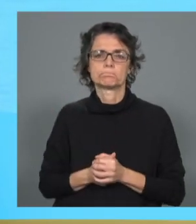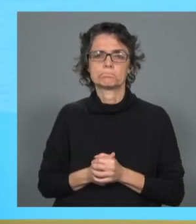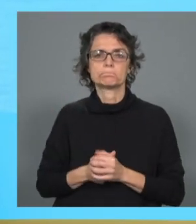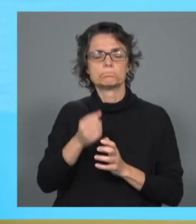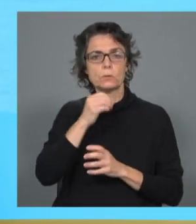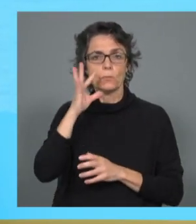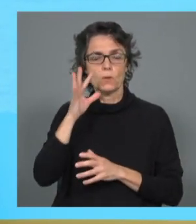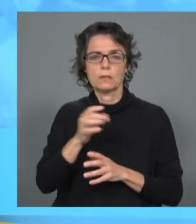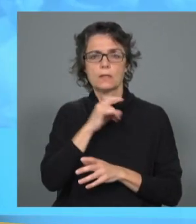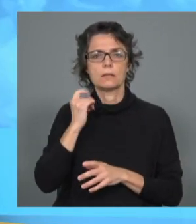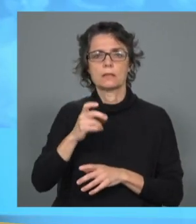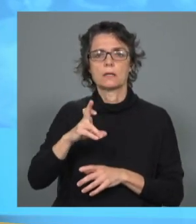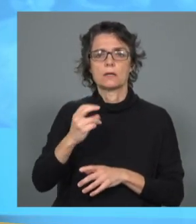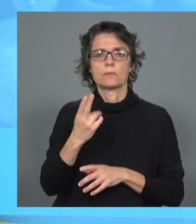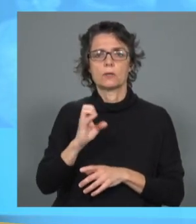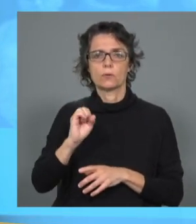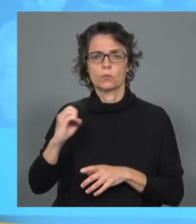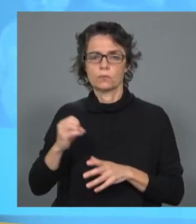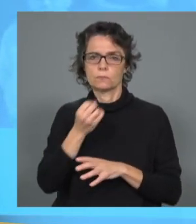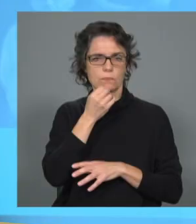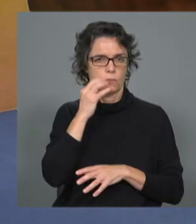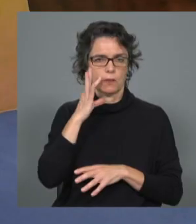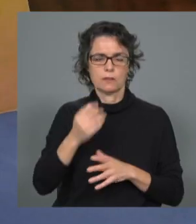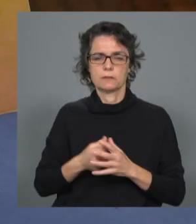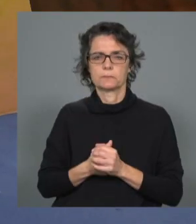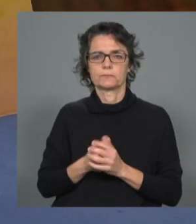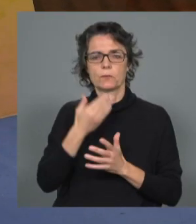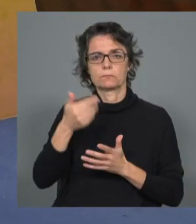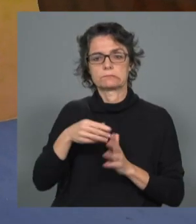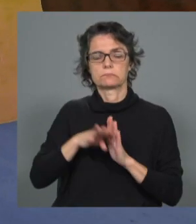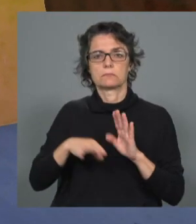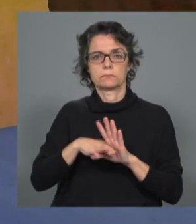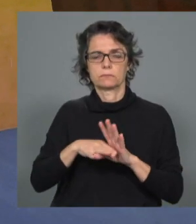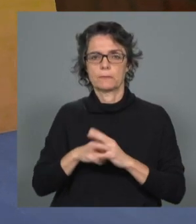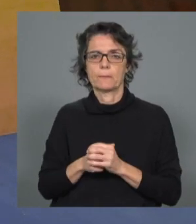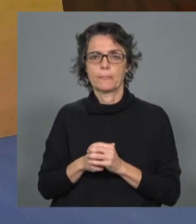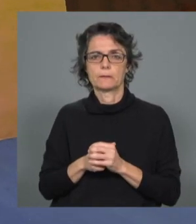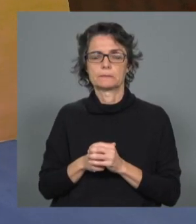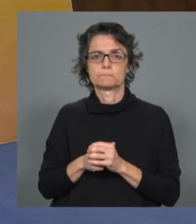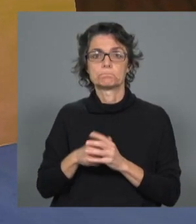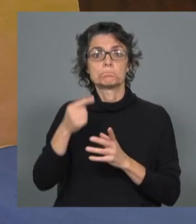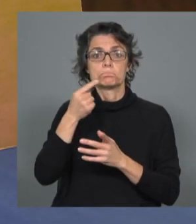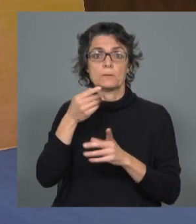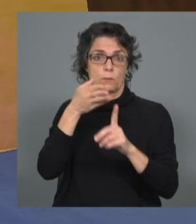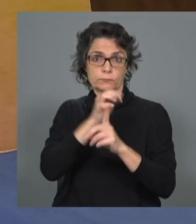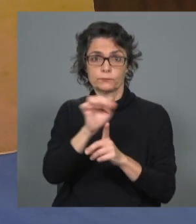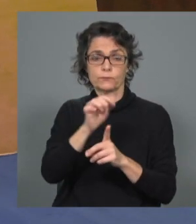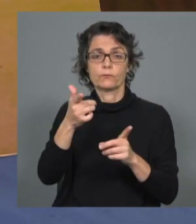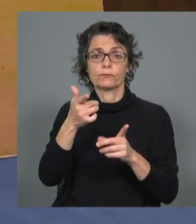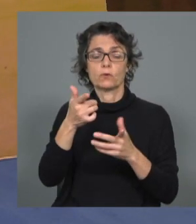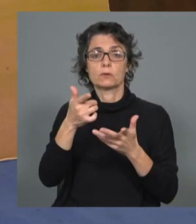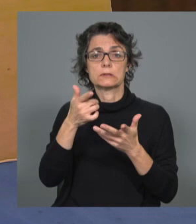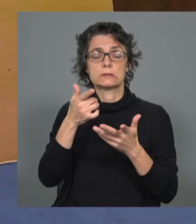por estar connosco. Vi em algumas partilhas que foi fazendo sobre esta missão e os dias da